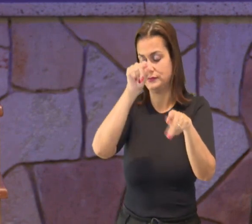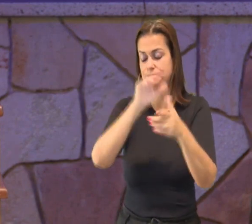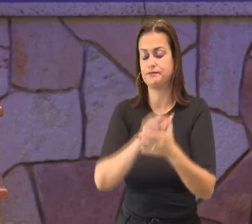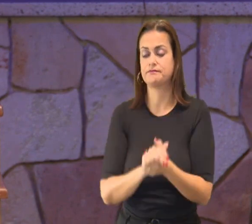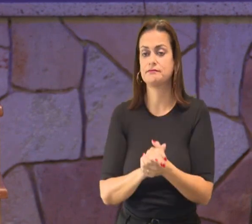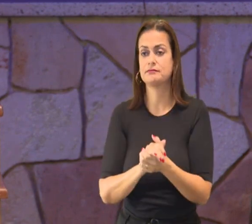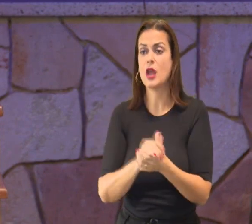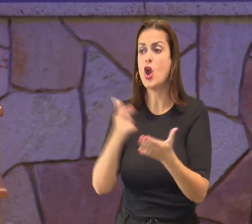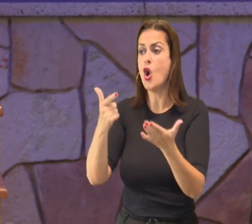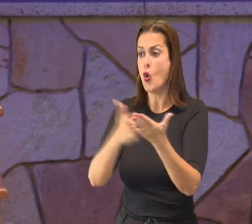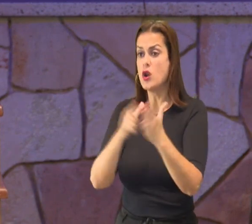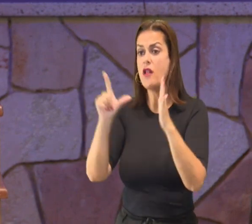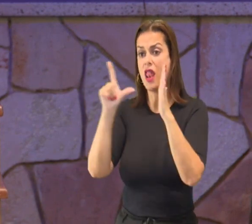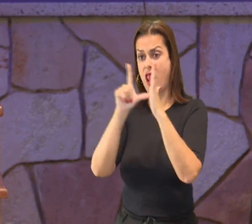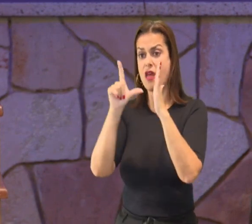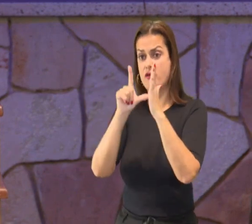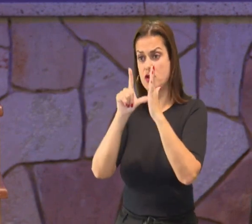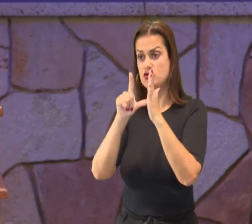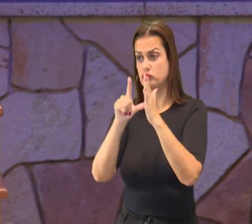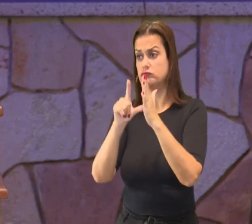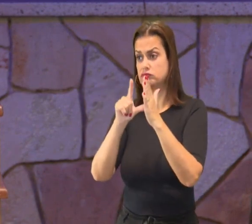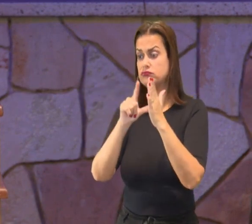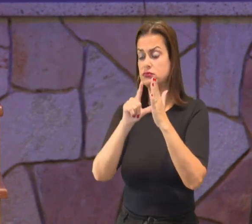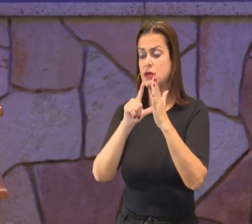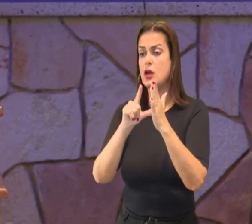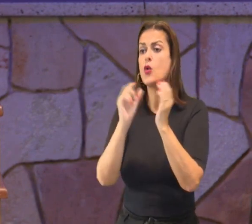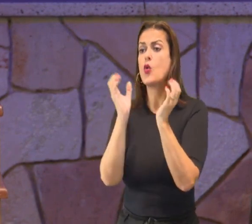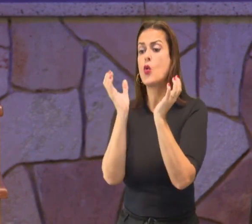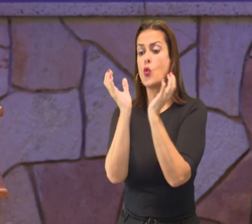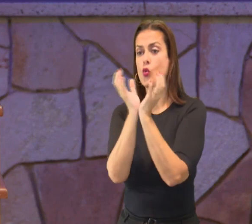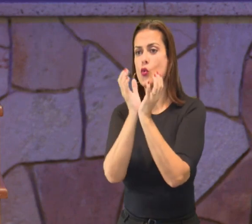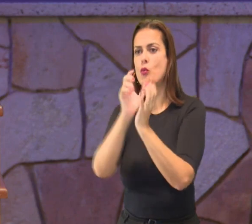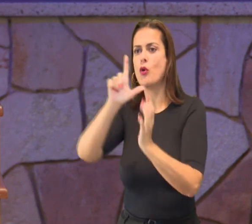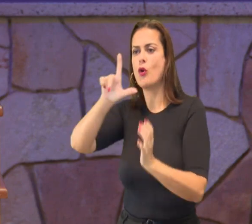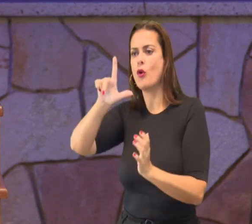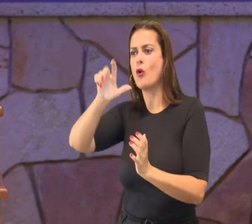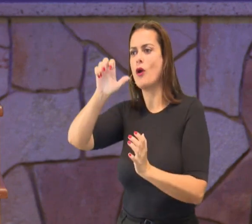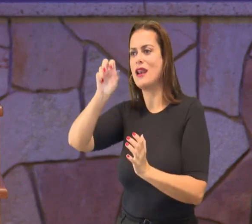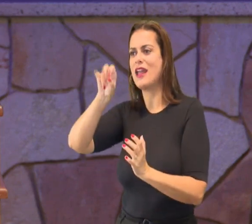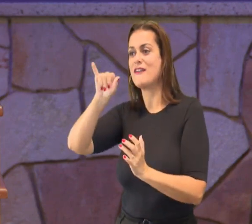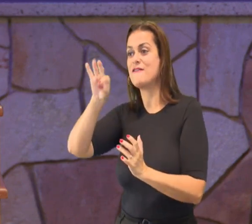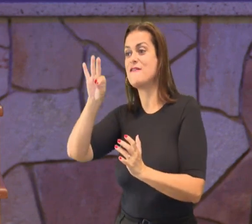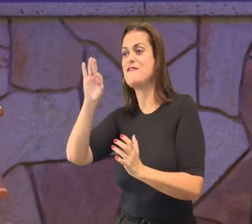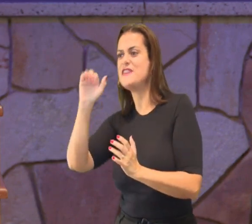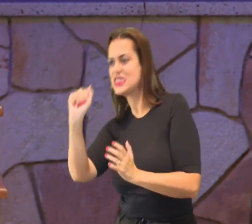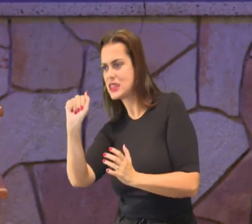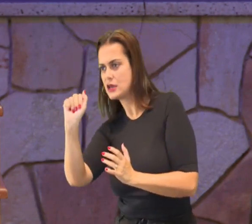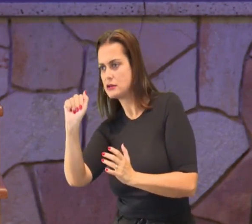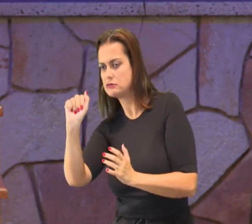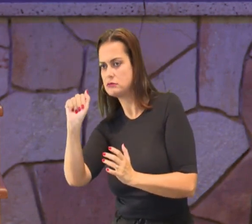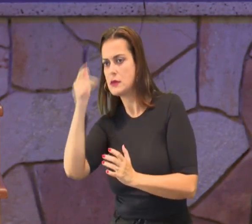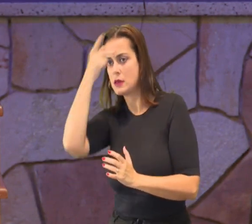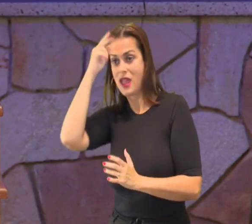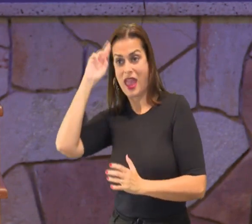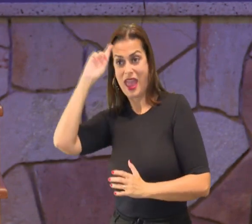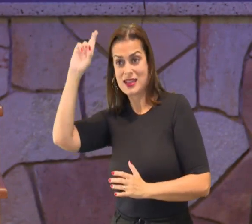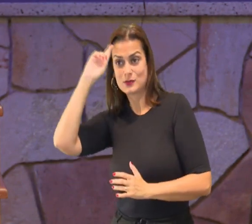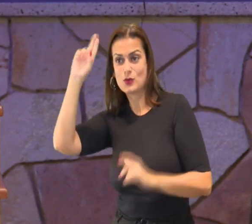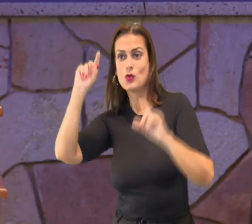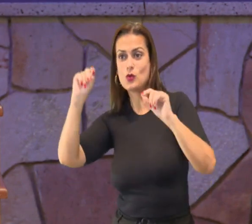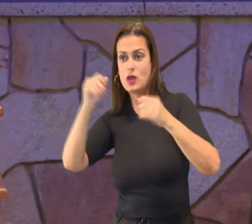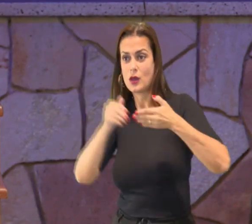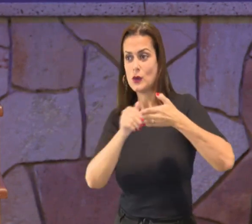O livro de Levítico vem daí, dos levitas, os que foram responsáveis pela condução